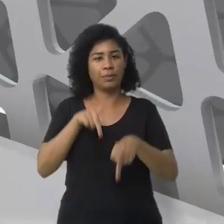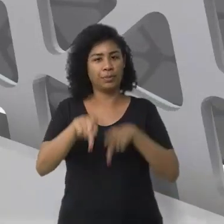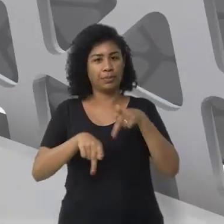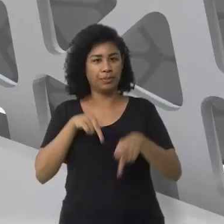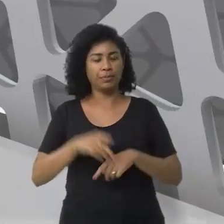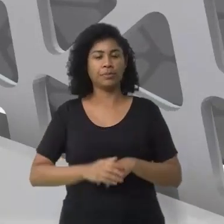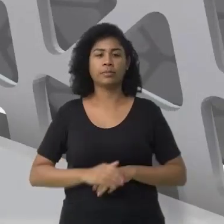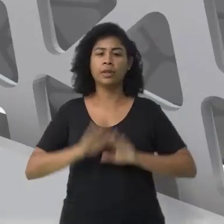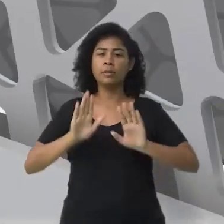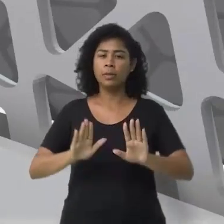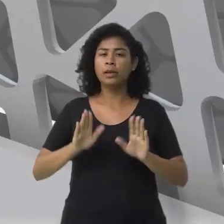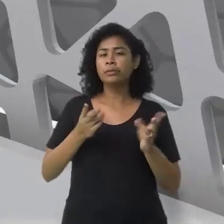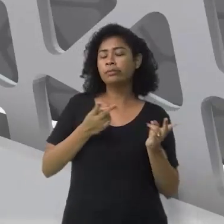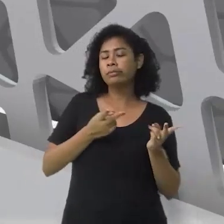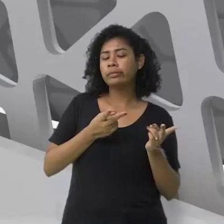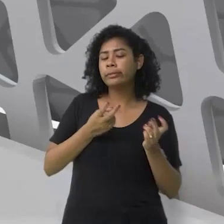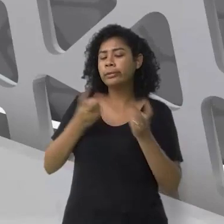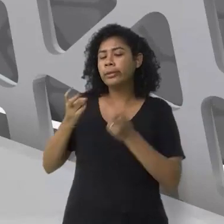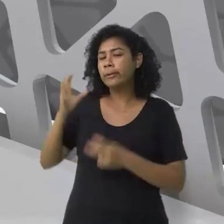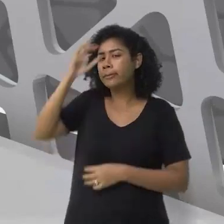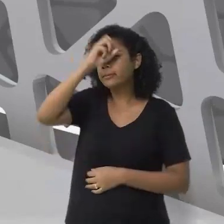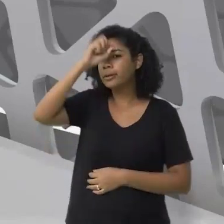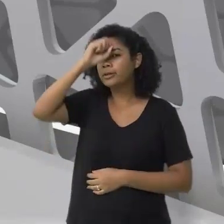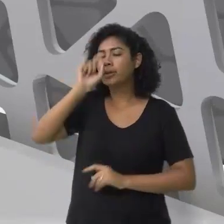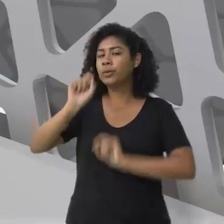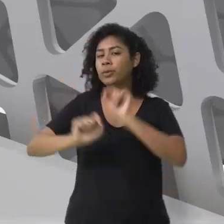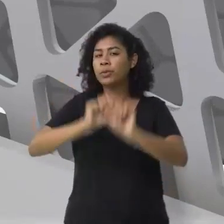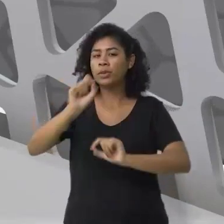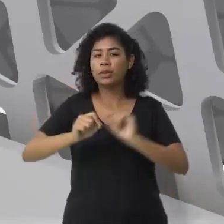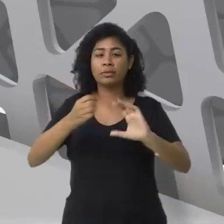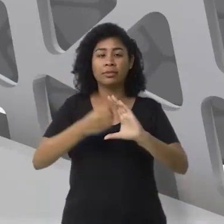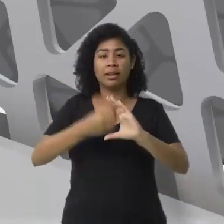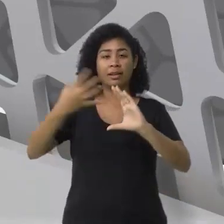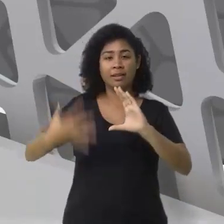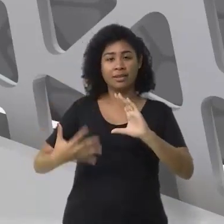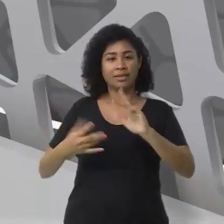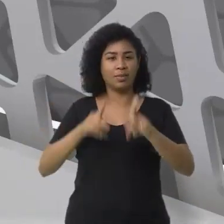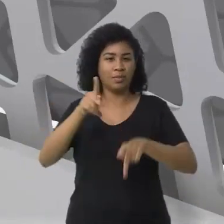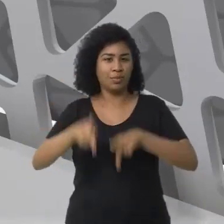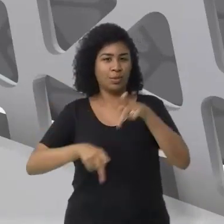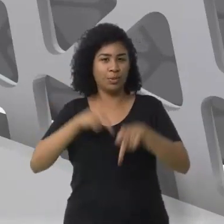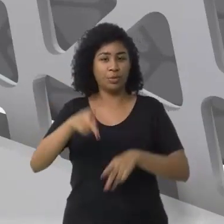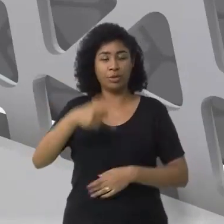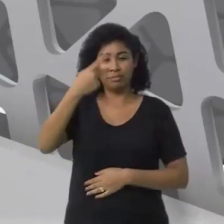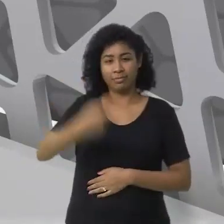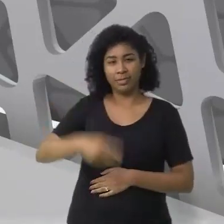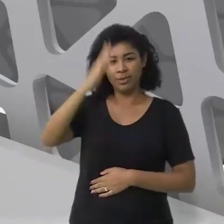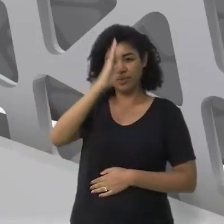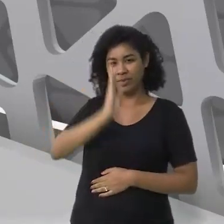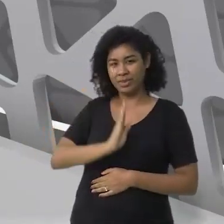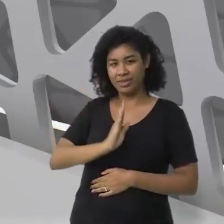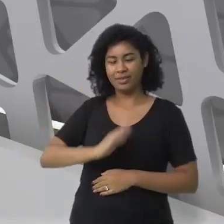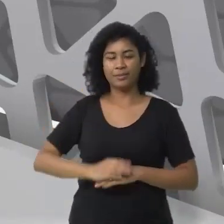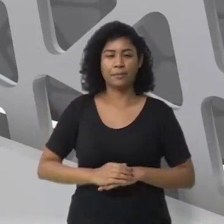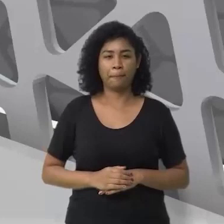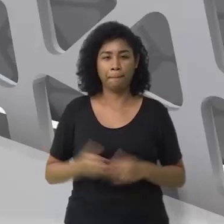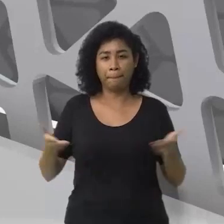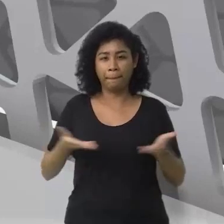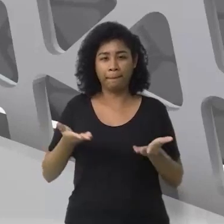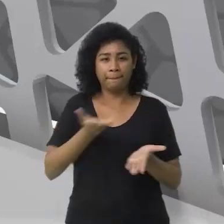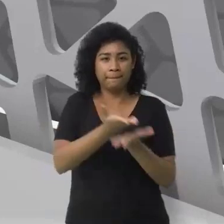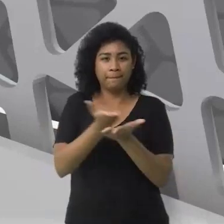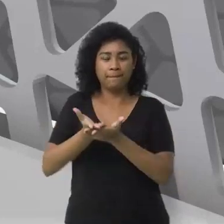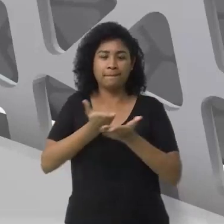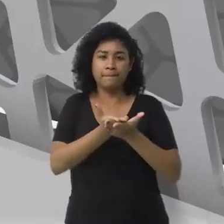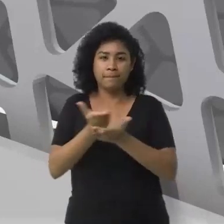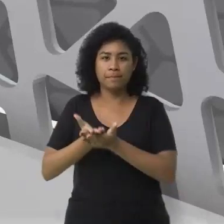saber sobre as características da população brasileira. Nós iremos verificar, gente,